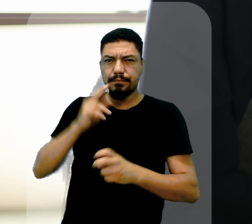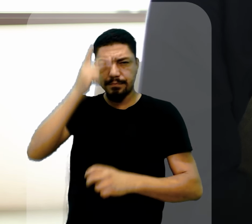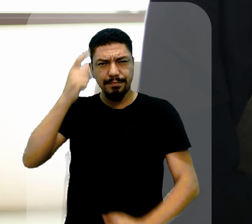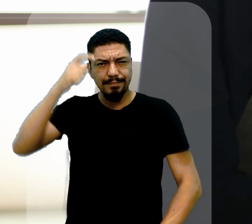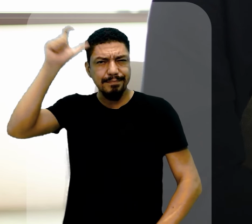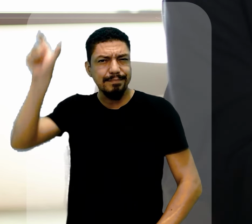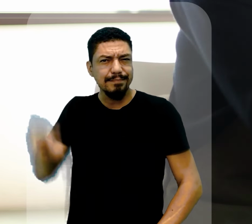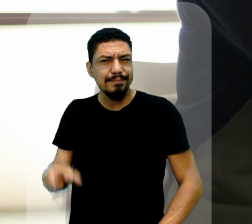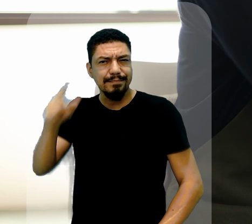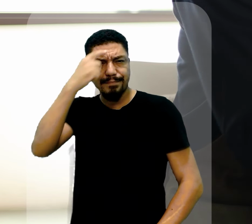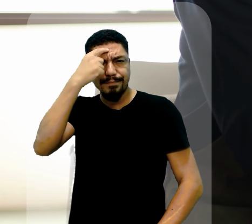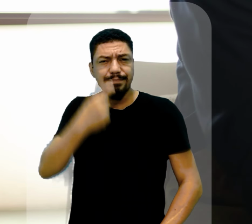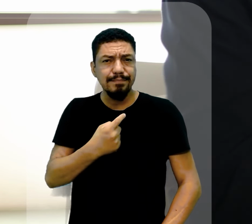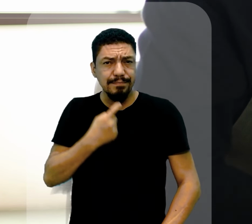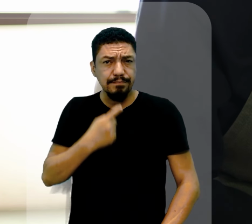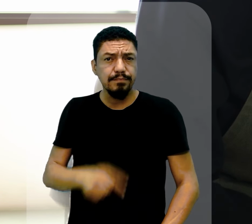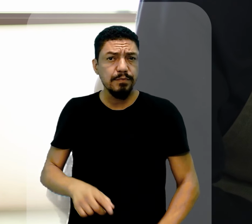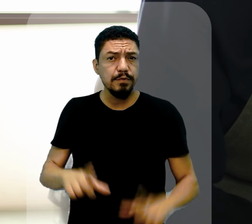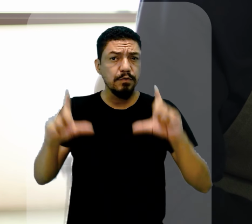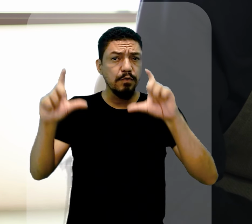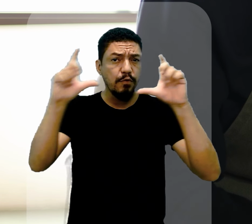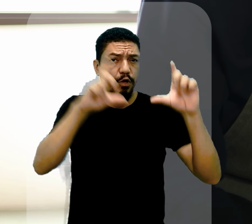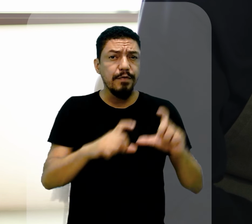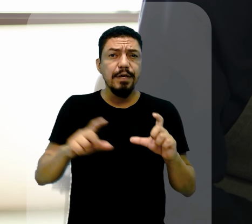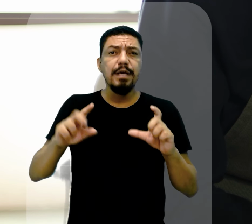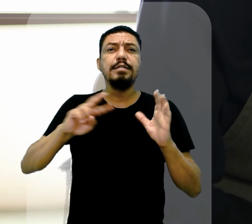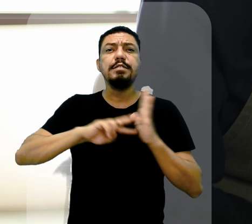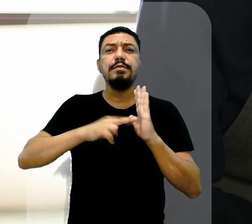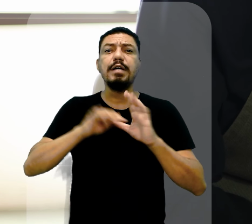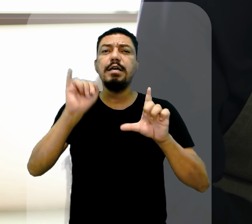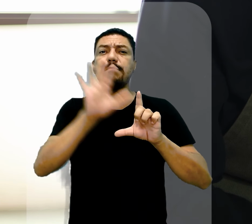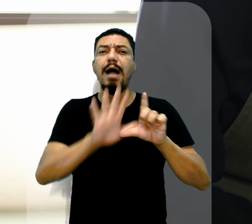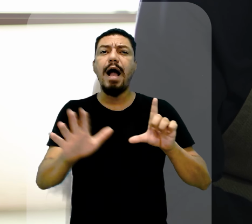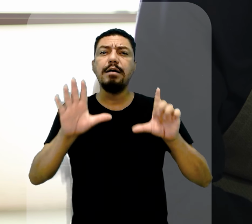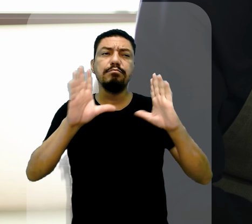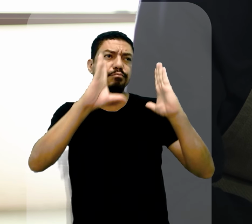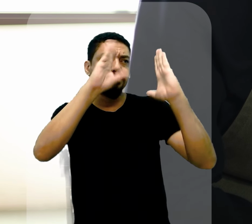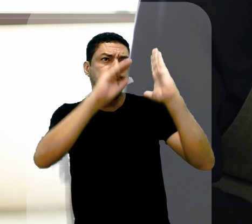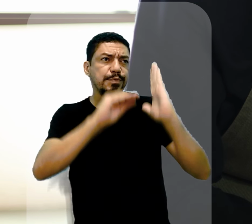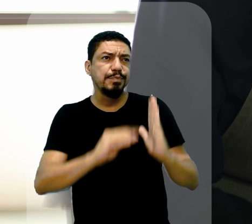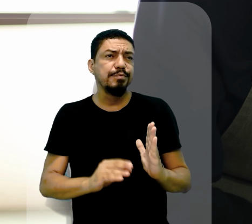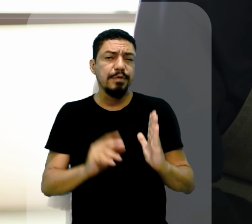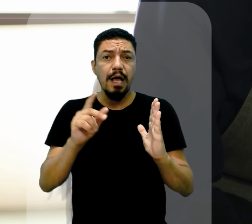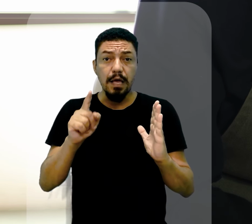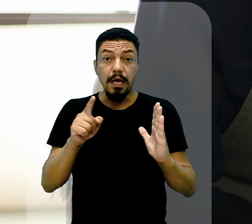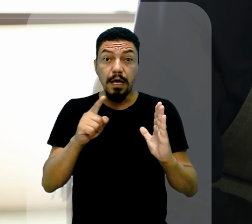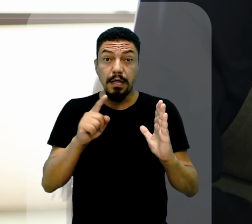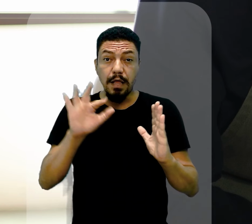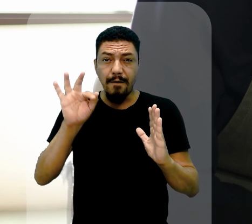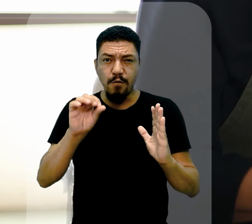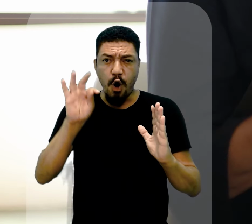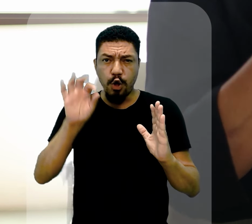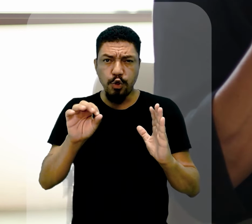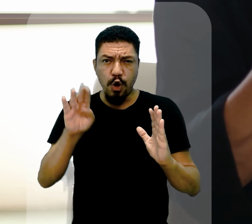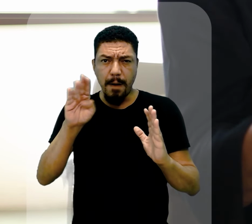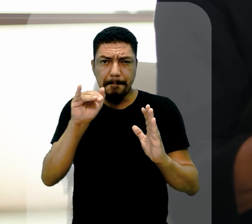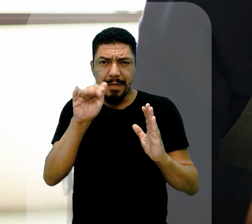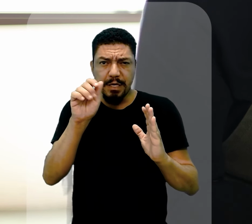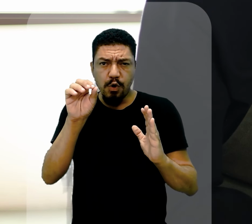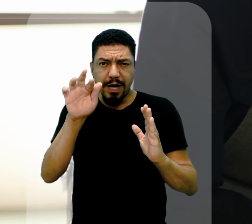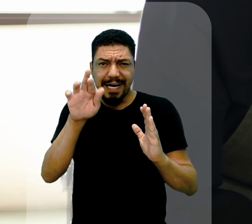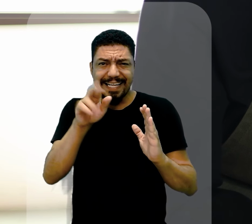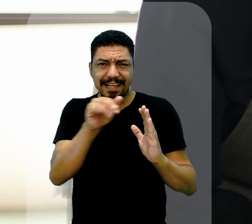imagem, é captação de luz. Então, a fotobiografia pode falar e pode nos